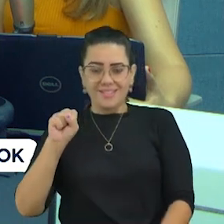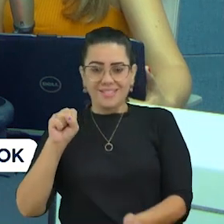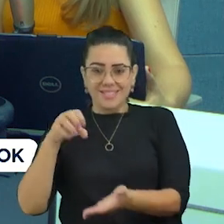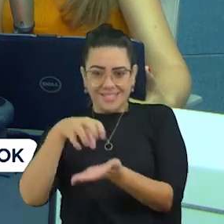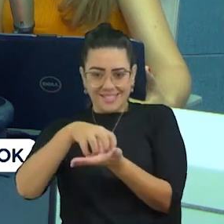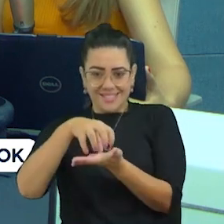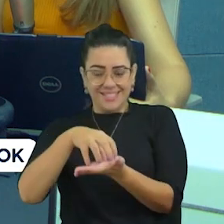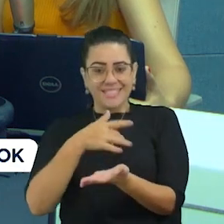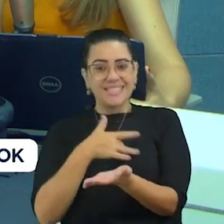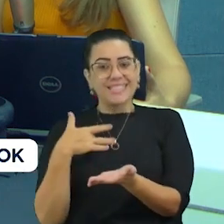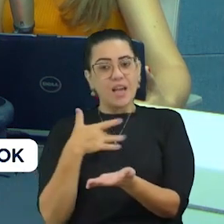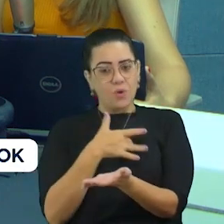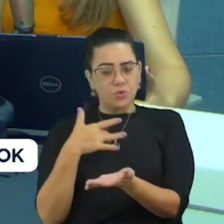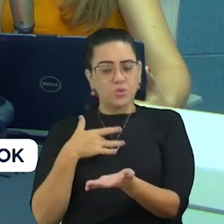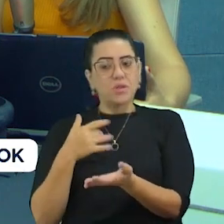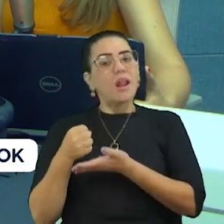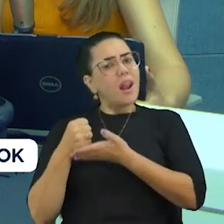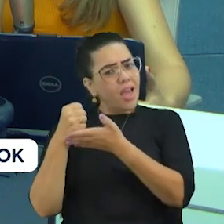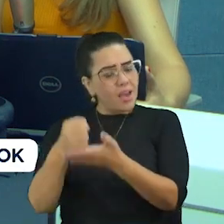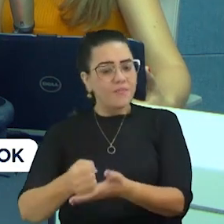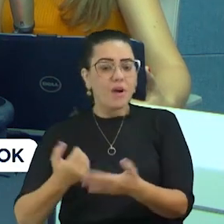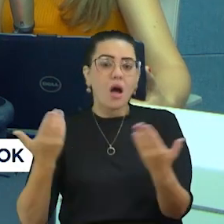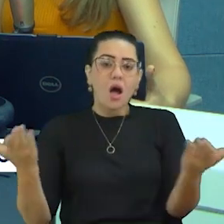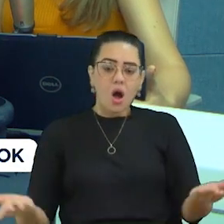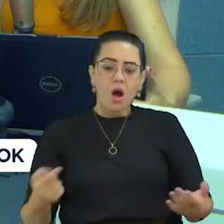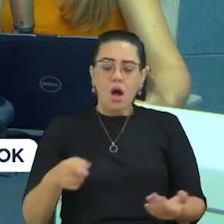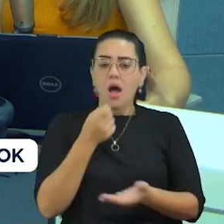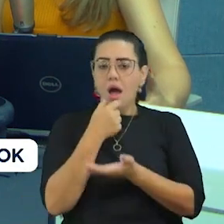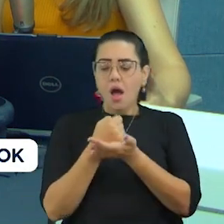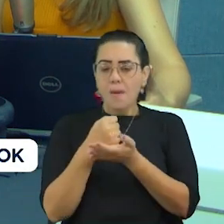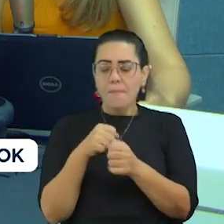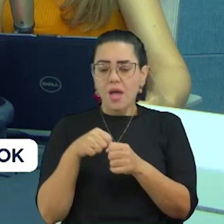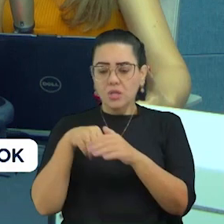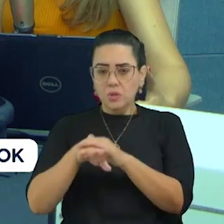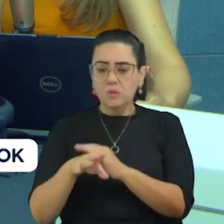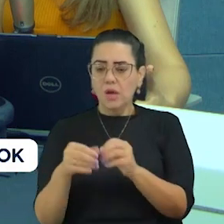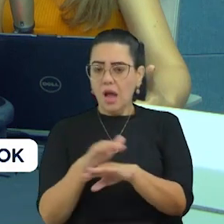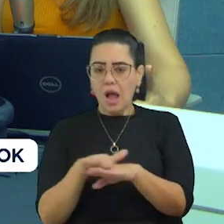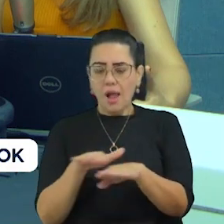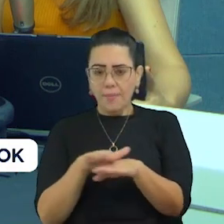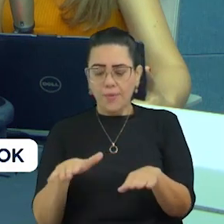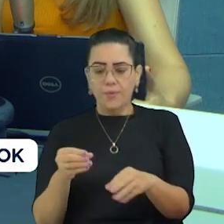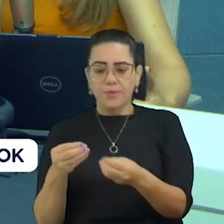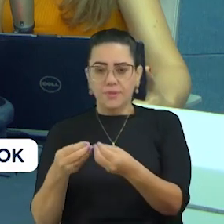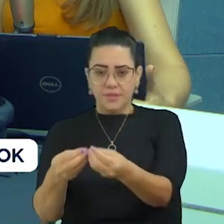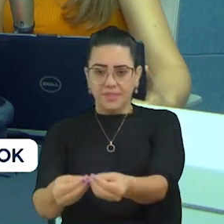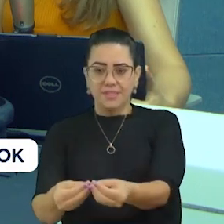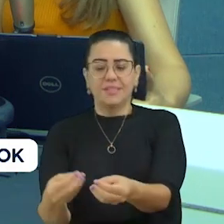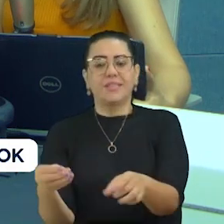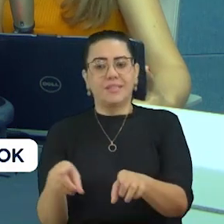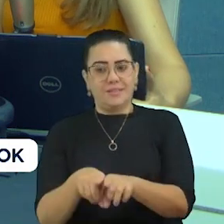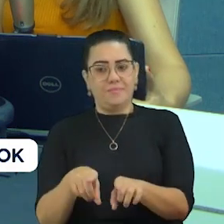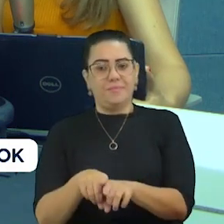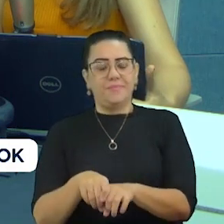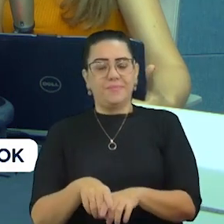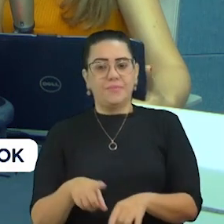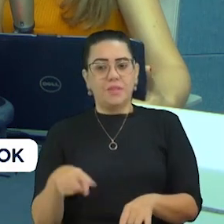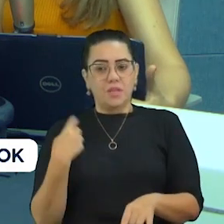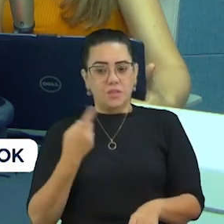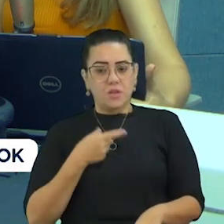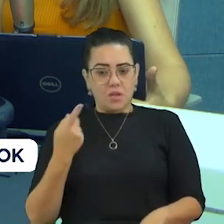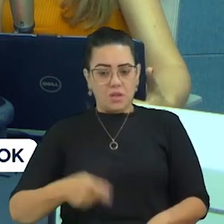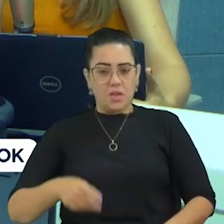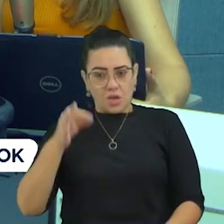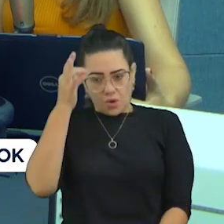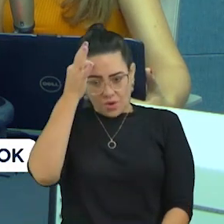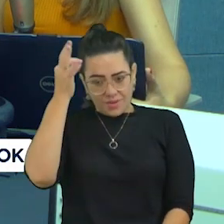faço o descarte lá. Então, ou da sobra ou da medicação vencida, eu levo para isso. Nós da Unifev, nós